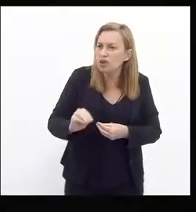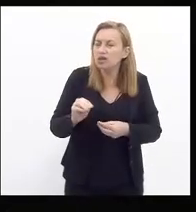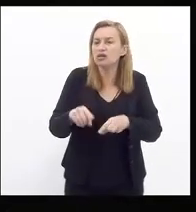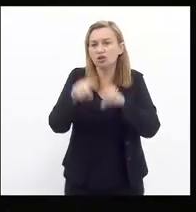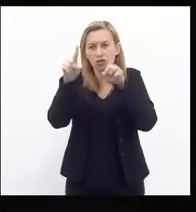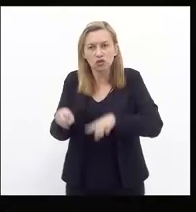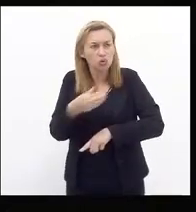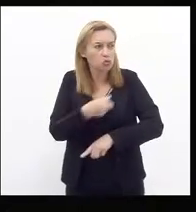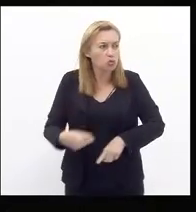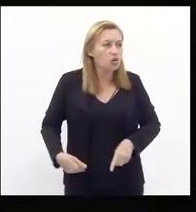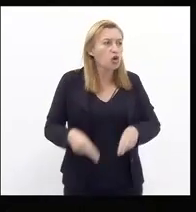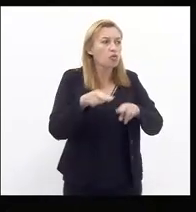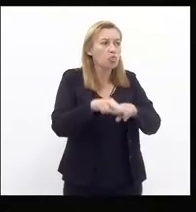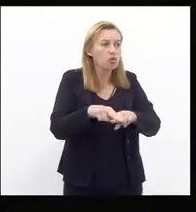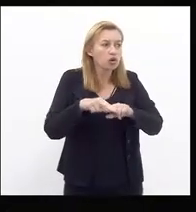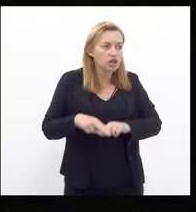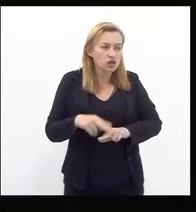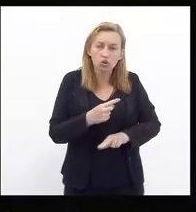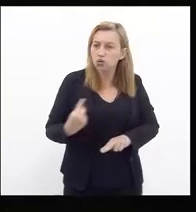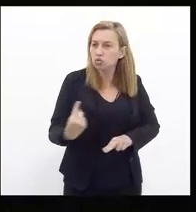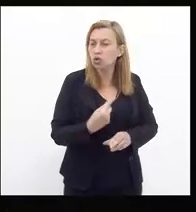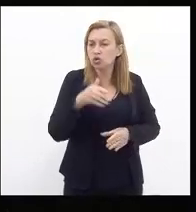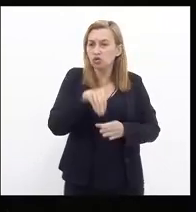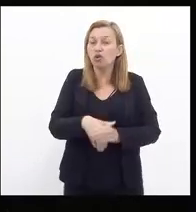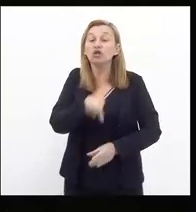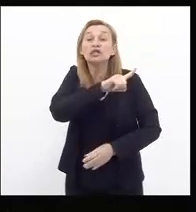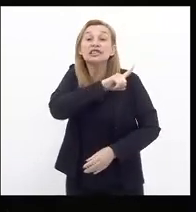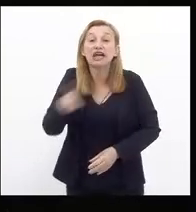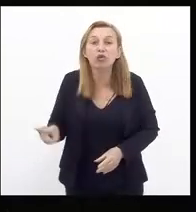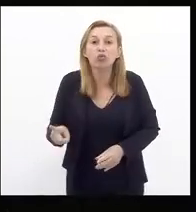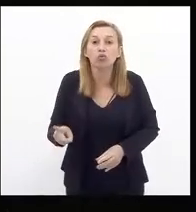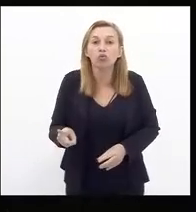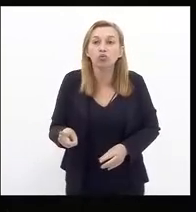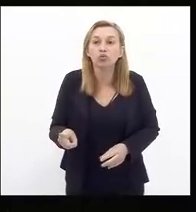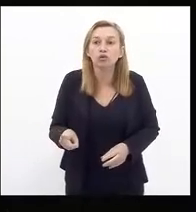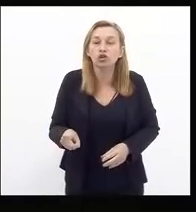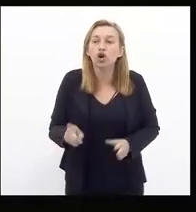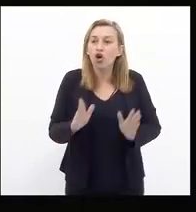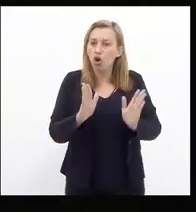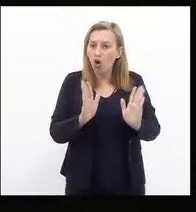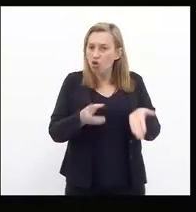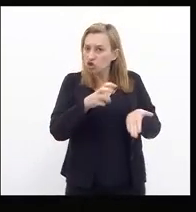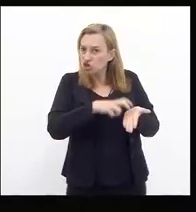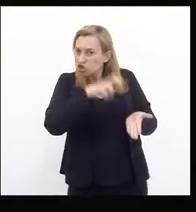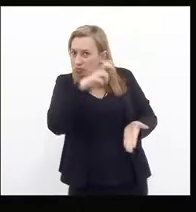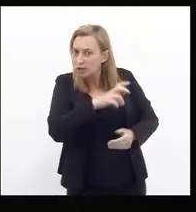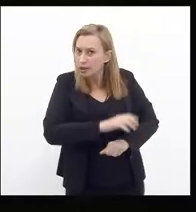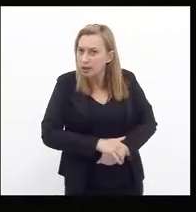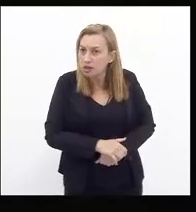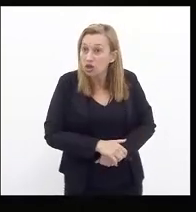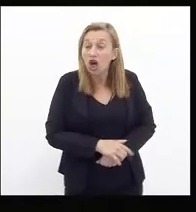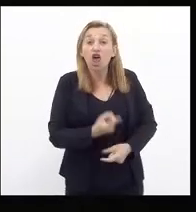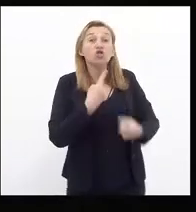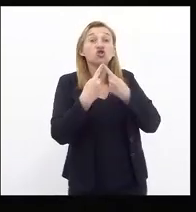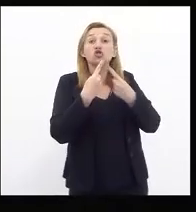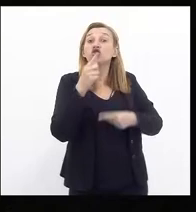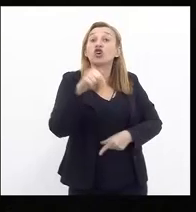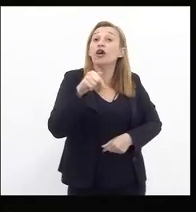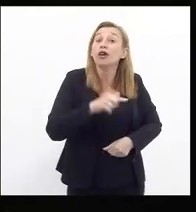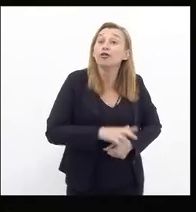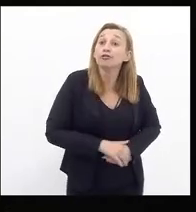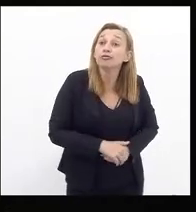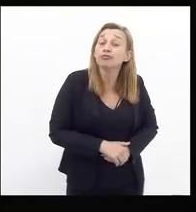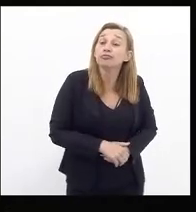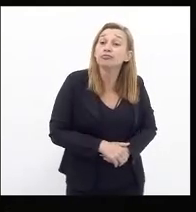públicos Portanto o nosso voto tem que ser não hoje e amanhã eu discuti aqui